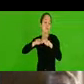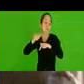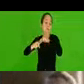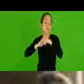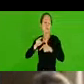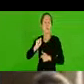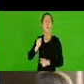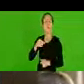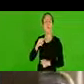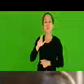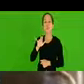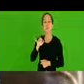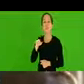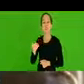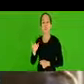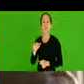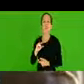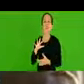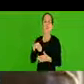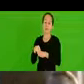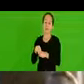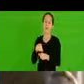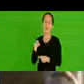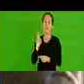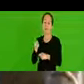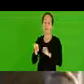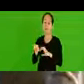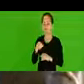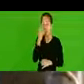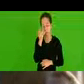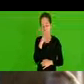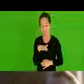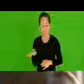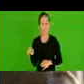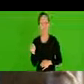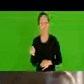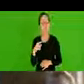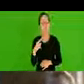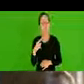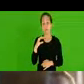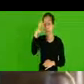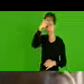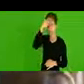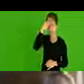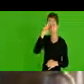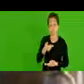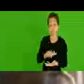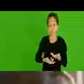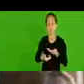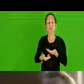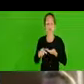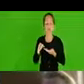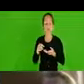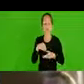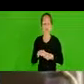quanto, naquele caso ali, da educação infantil. Então, nós apresentamos um survey. então, para dizer que é uma